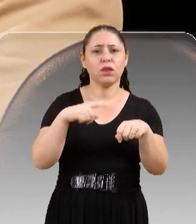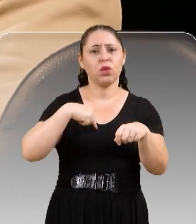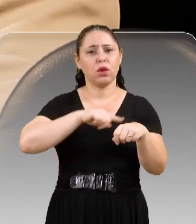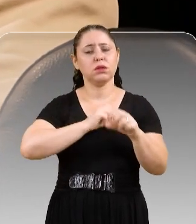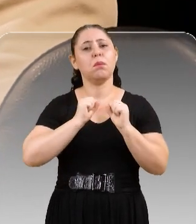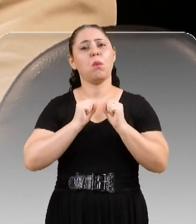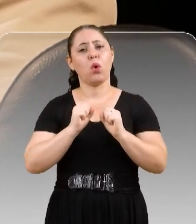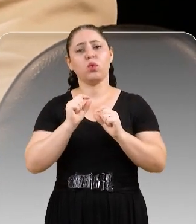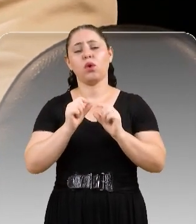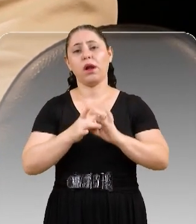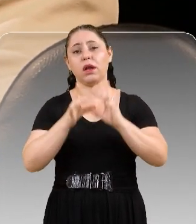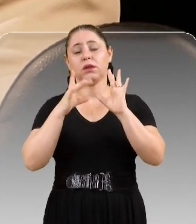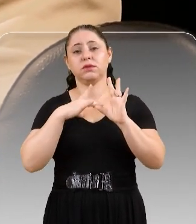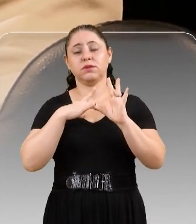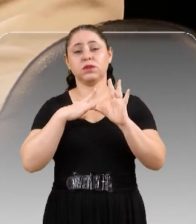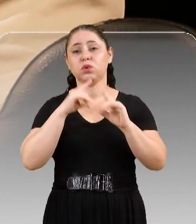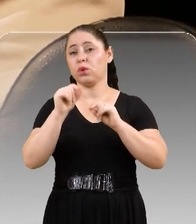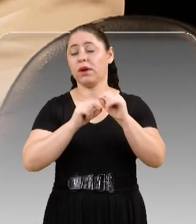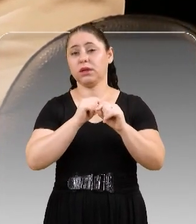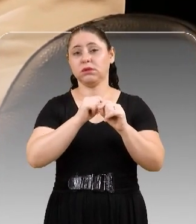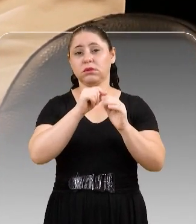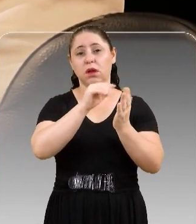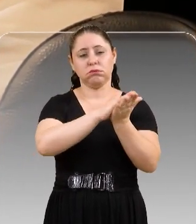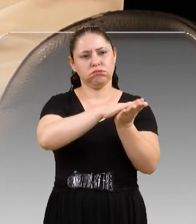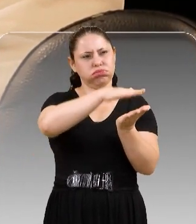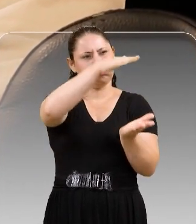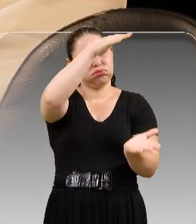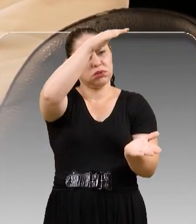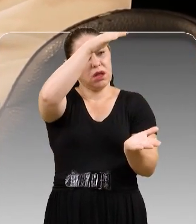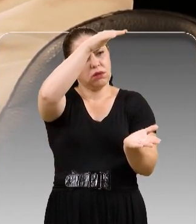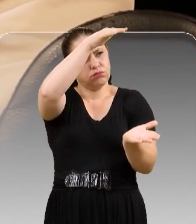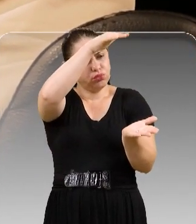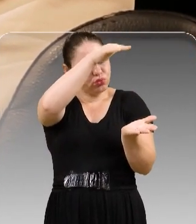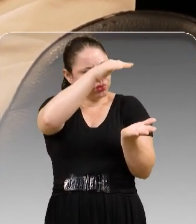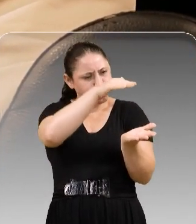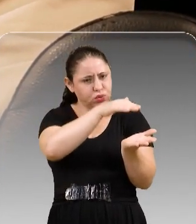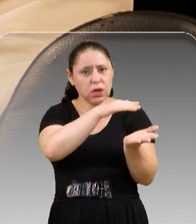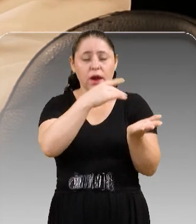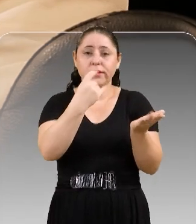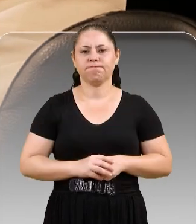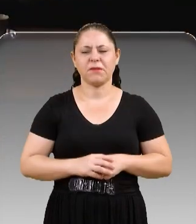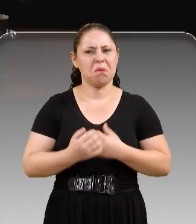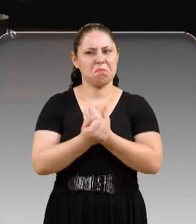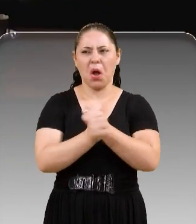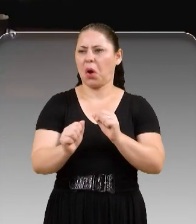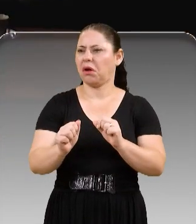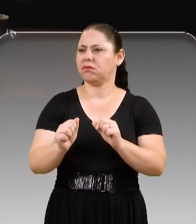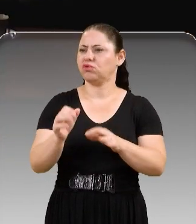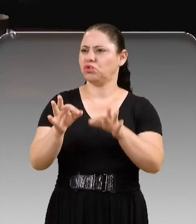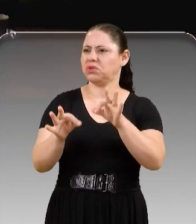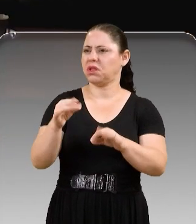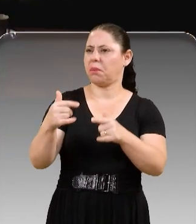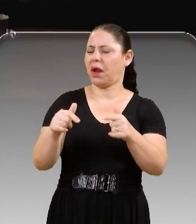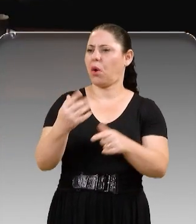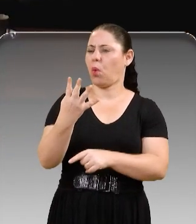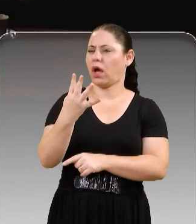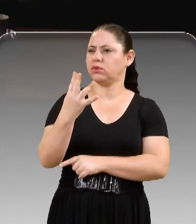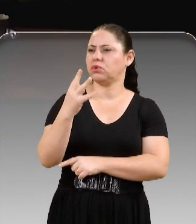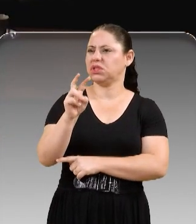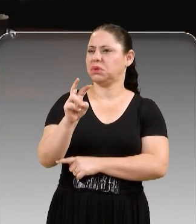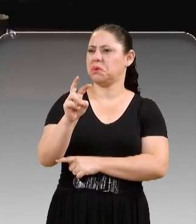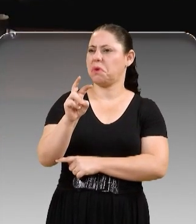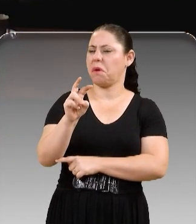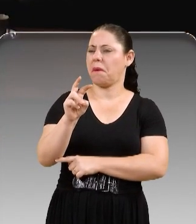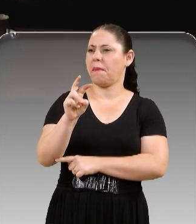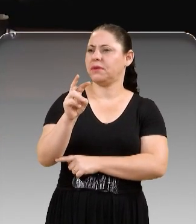necessária para que a gente possa começar a restabelecer a justiça de primeiro grau, que está muito defasada. É impossível o juiz trabalhar com 4, 5